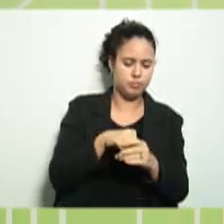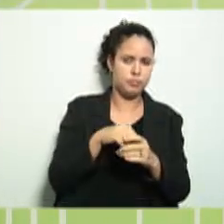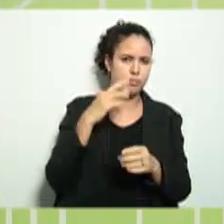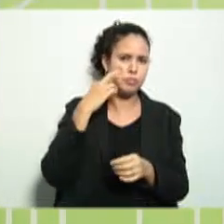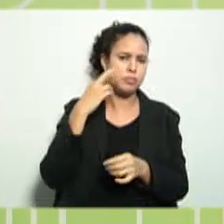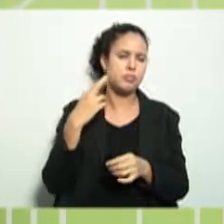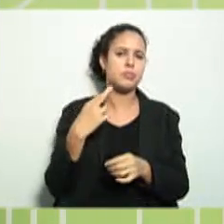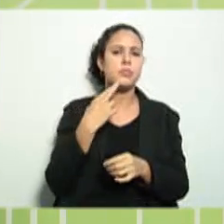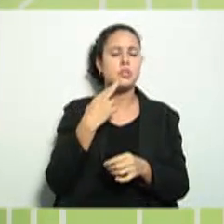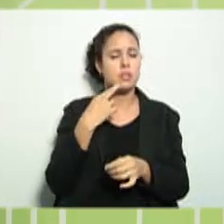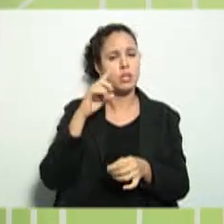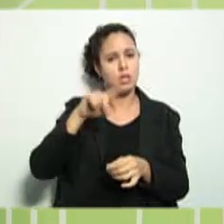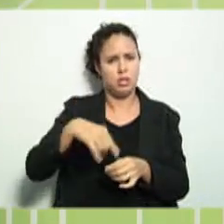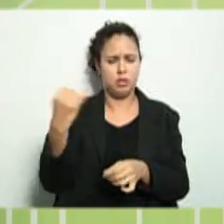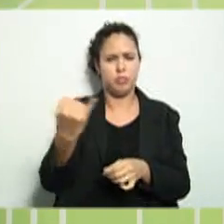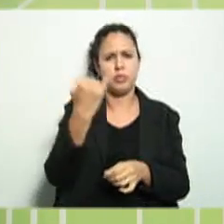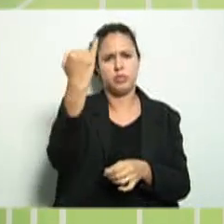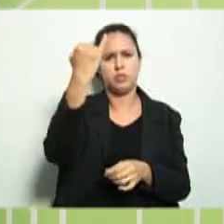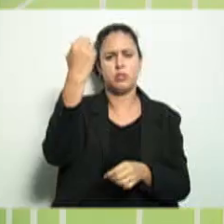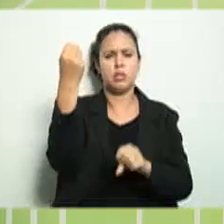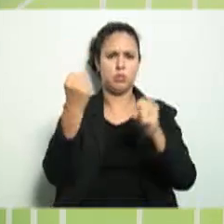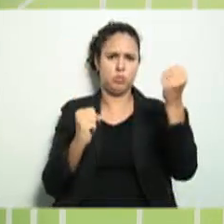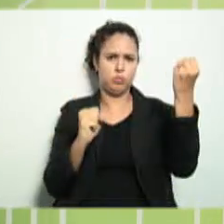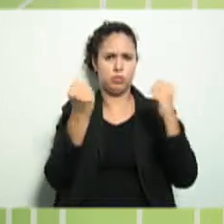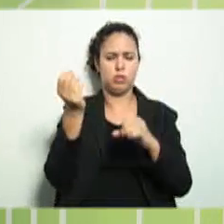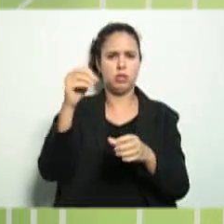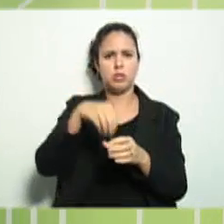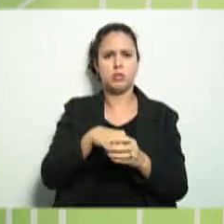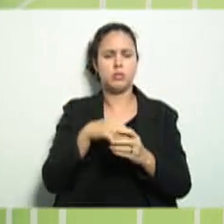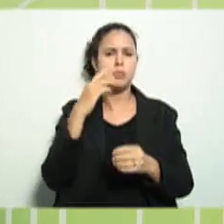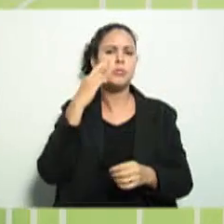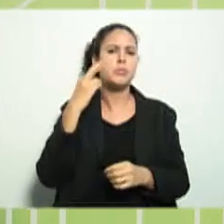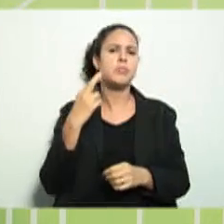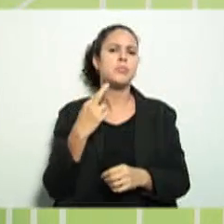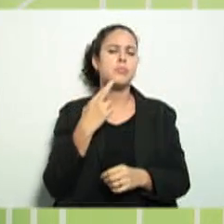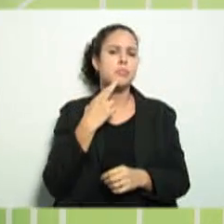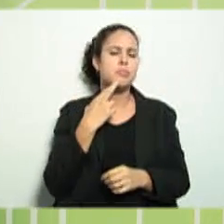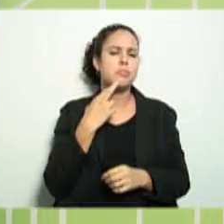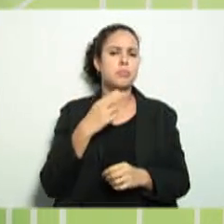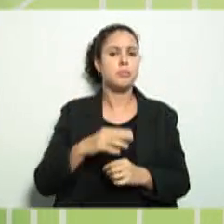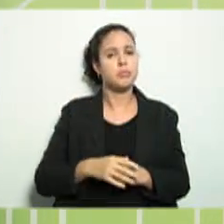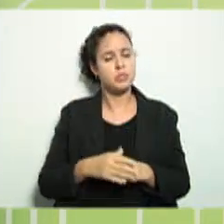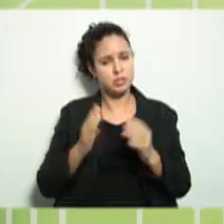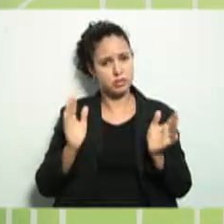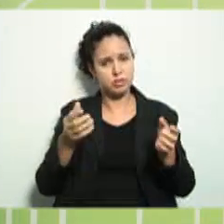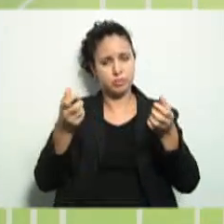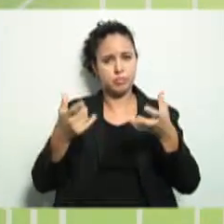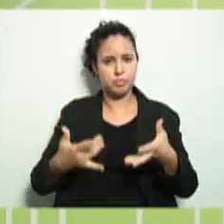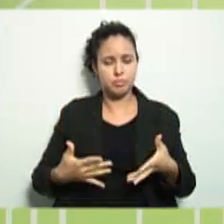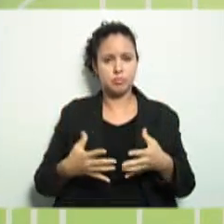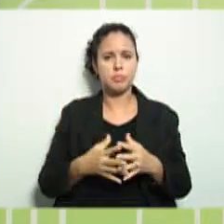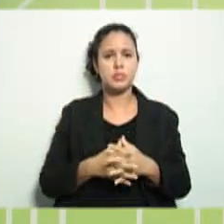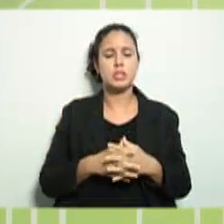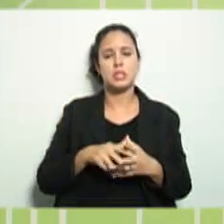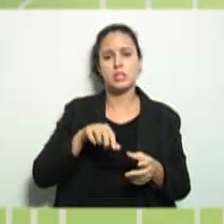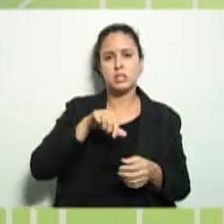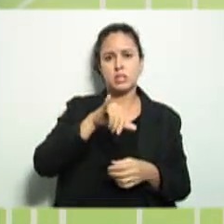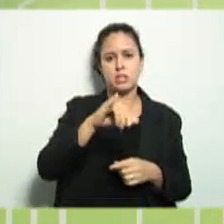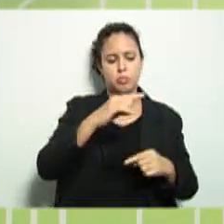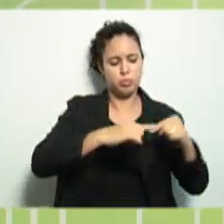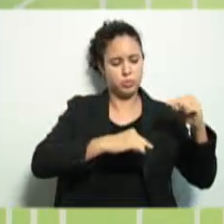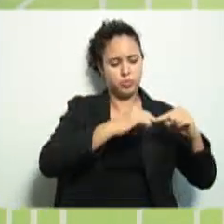importância dessa indústria ser dentro do nosso estado? Nós comentamos anteriormente durante nossa aula. Se o nosso